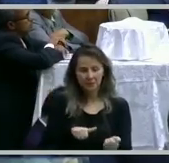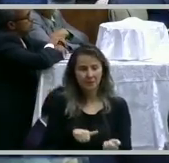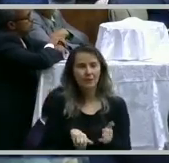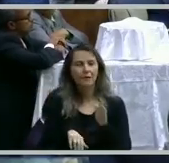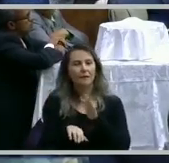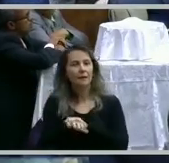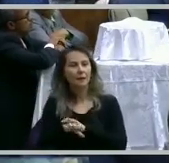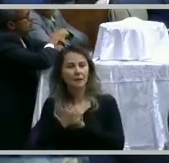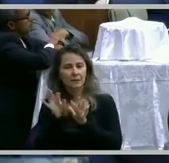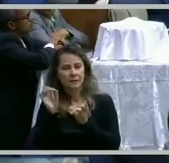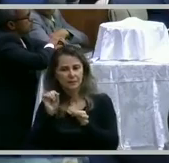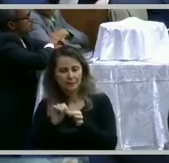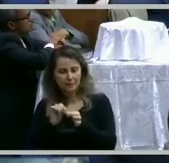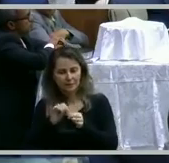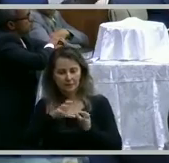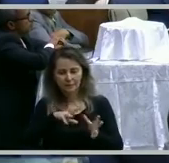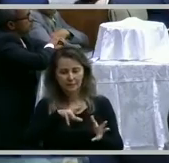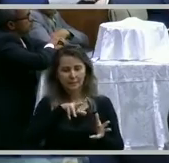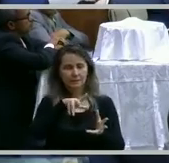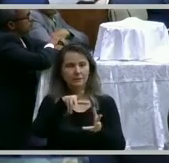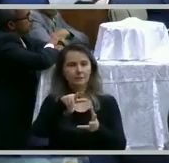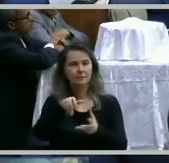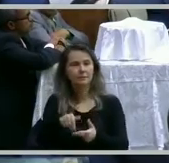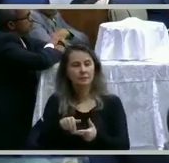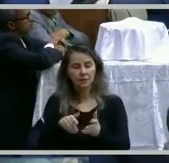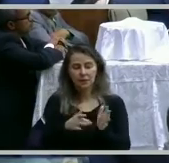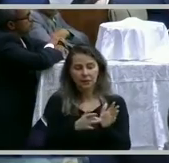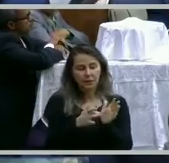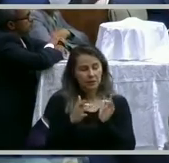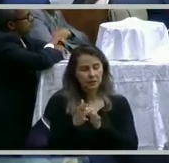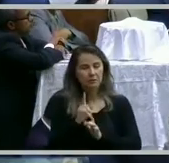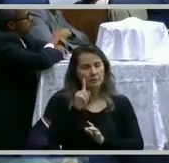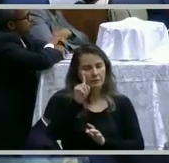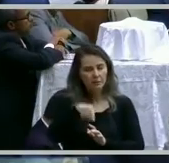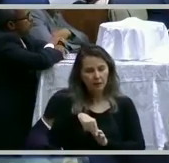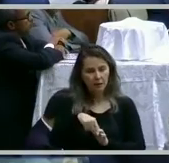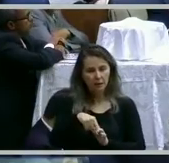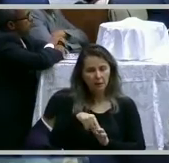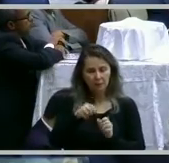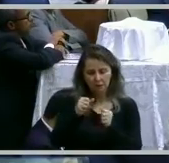qual, sendo o resplendor da sua glória,